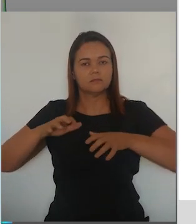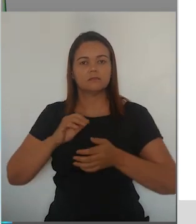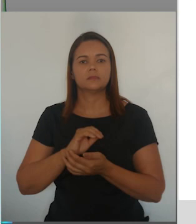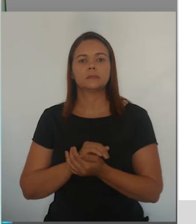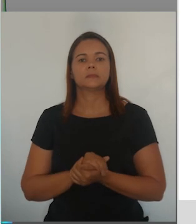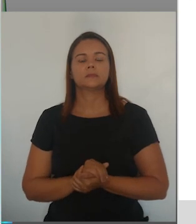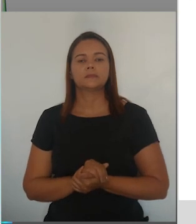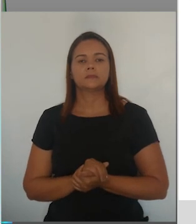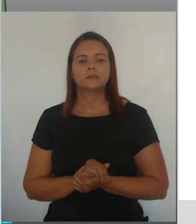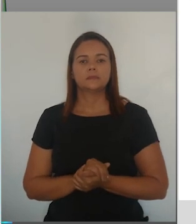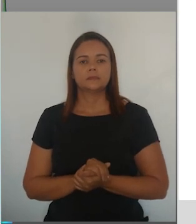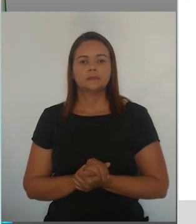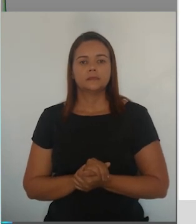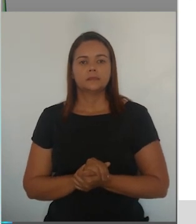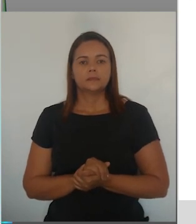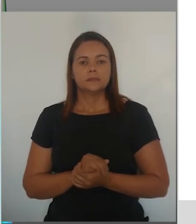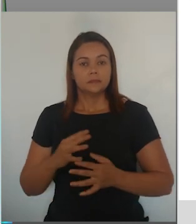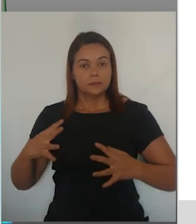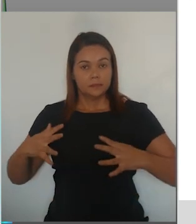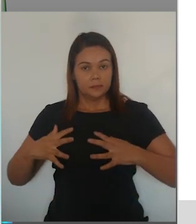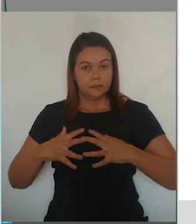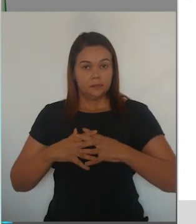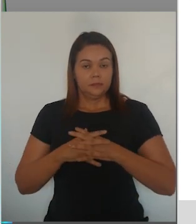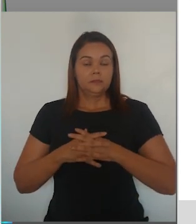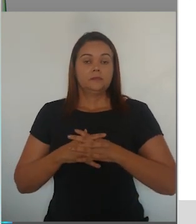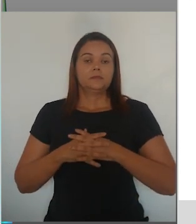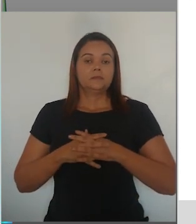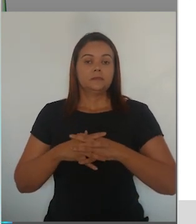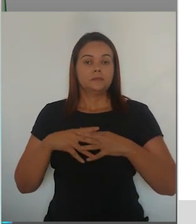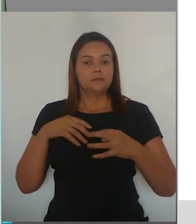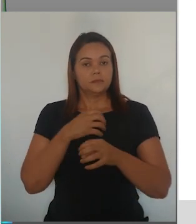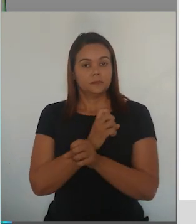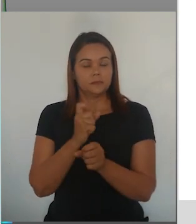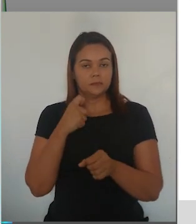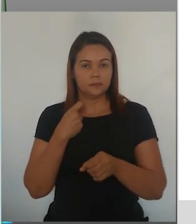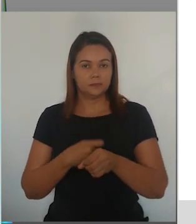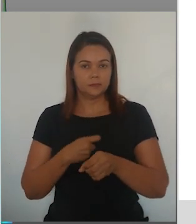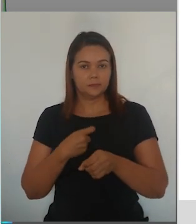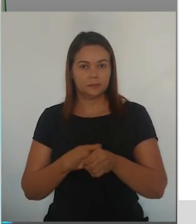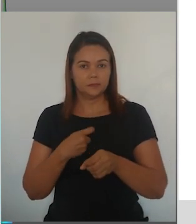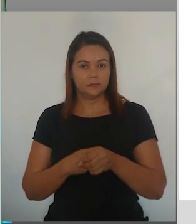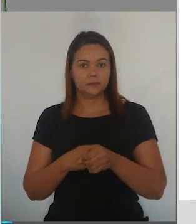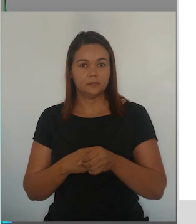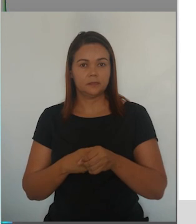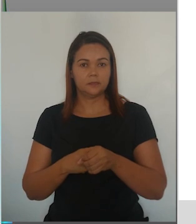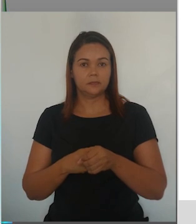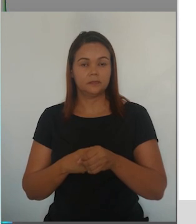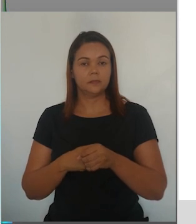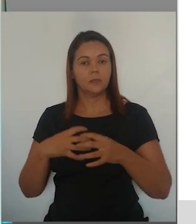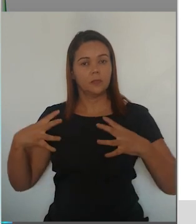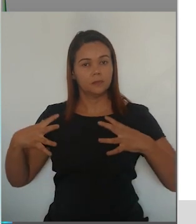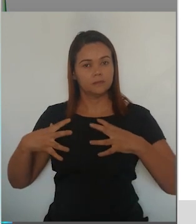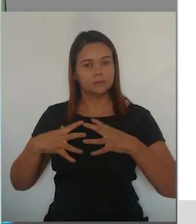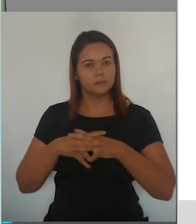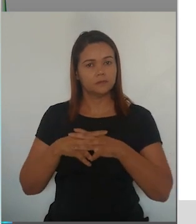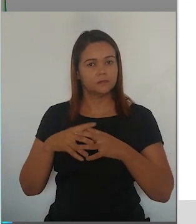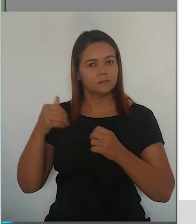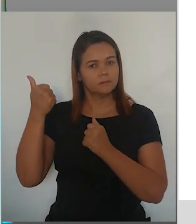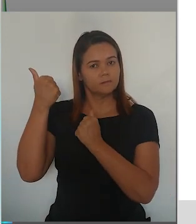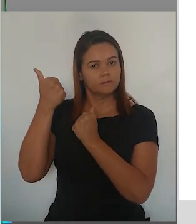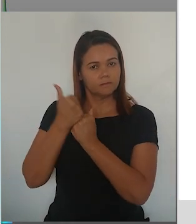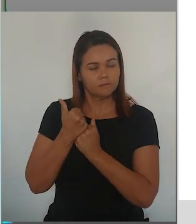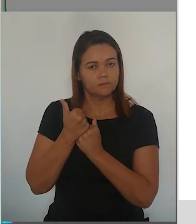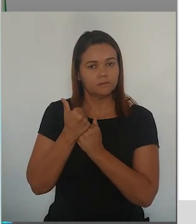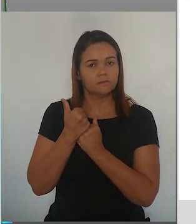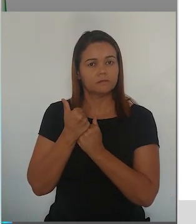para promover a movimentação. No tecido muscular estriado esquelético,